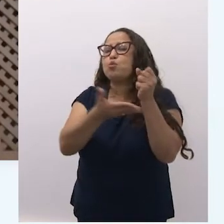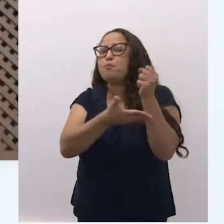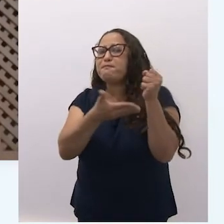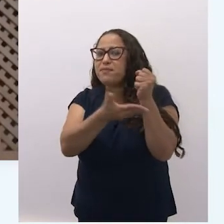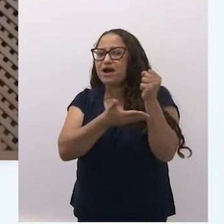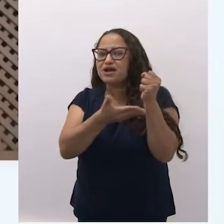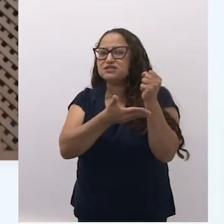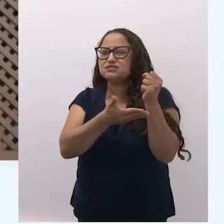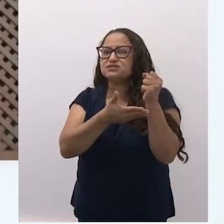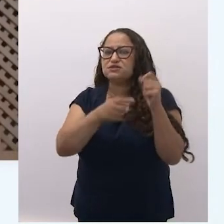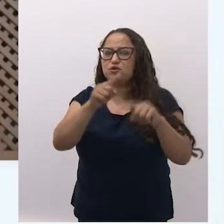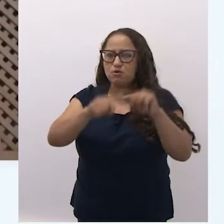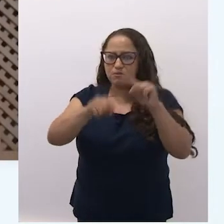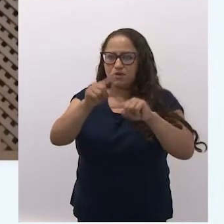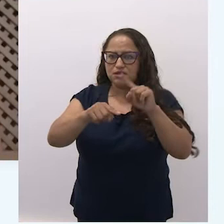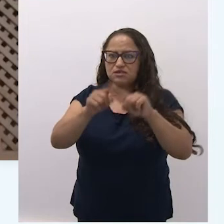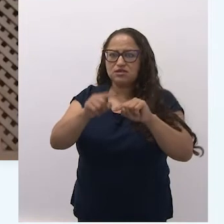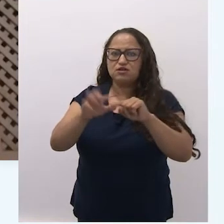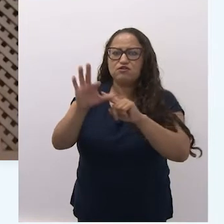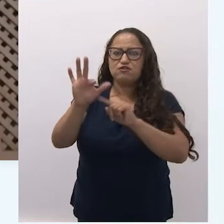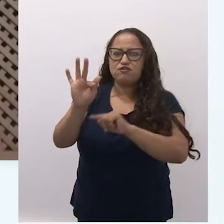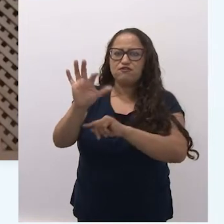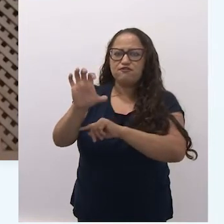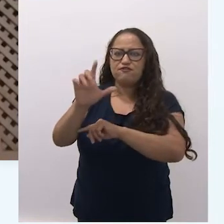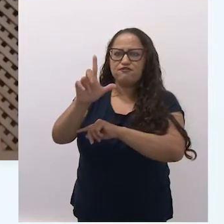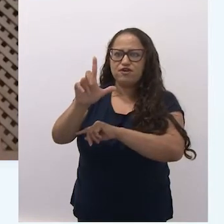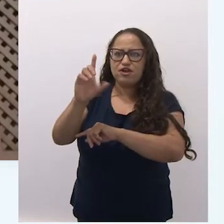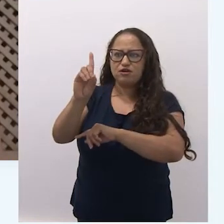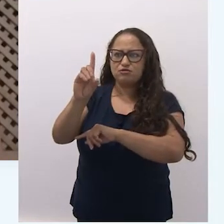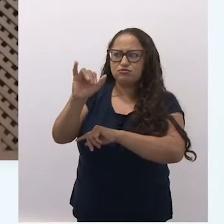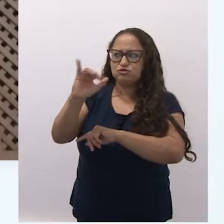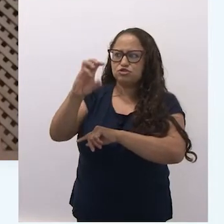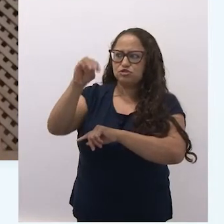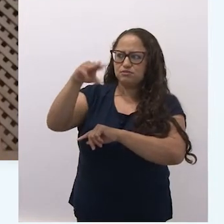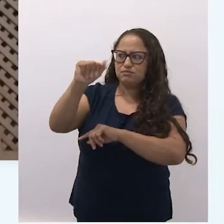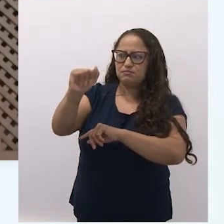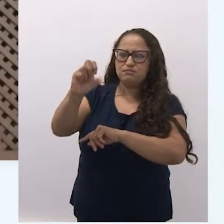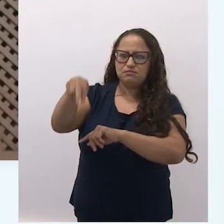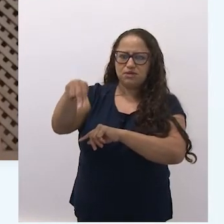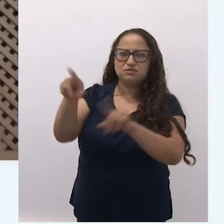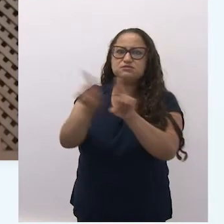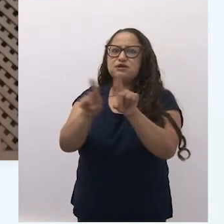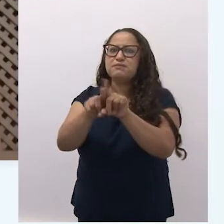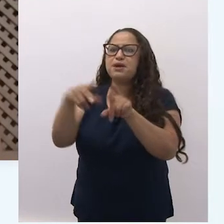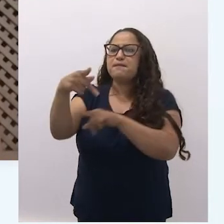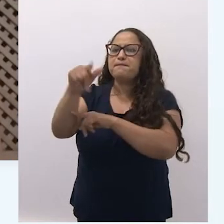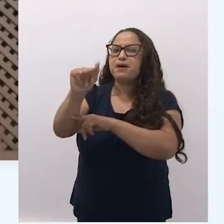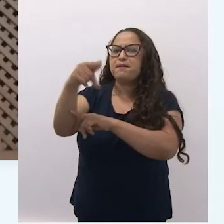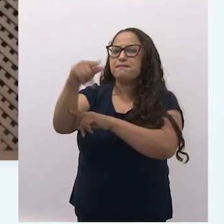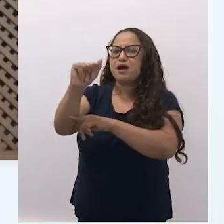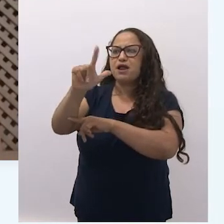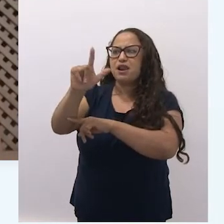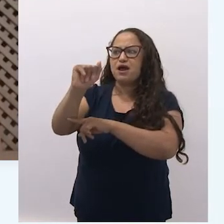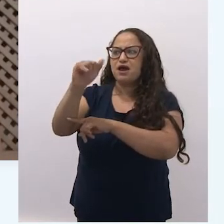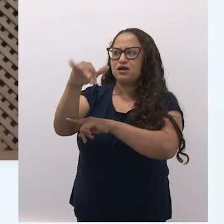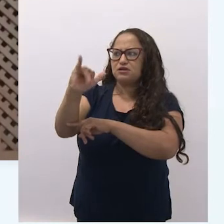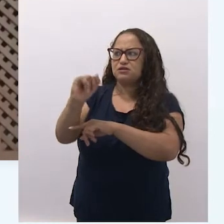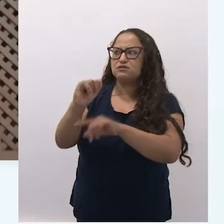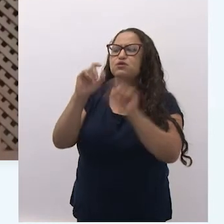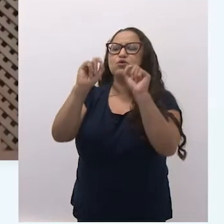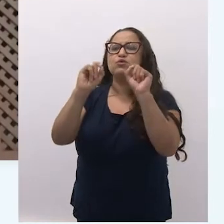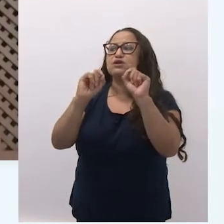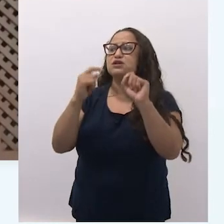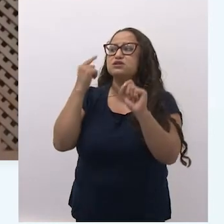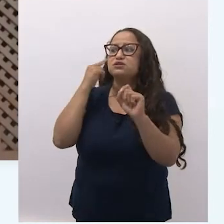o material da Feldman, né, e da Papalaya. Nesse momento da adolescência, o que a gente pensa,